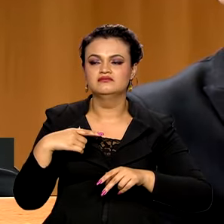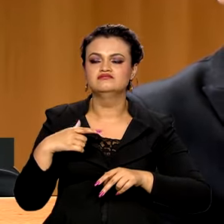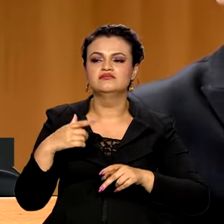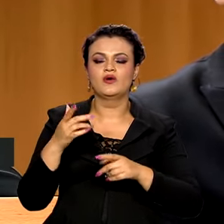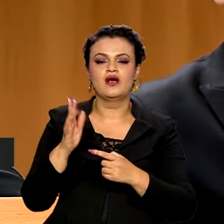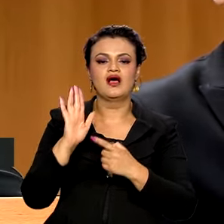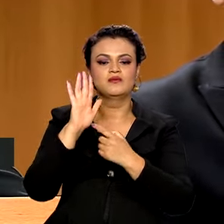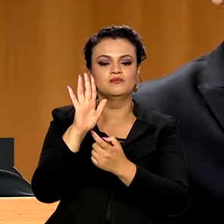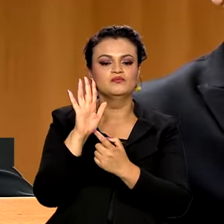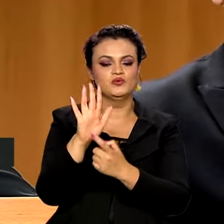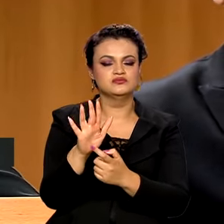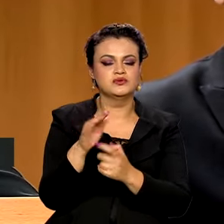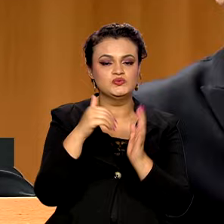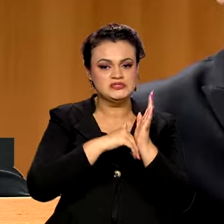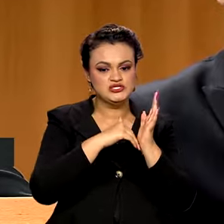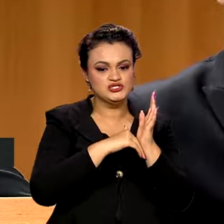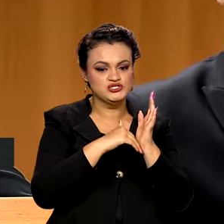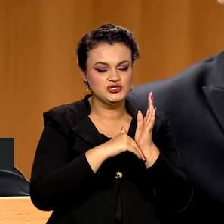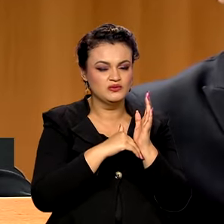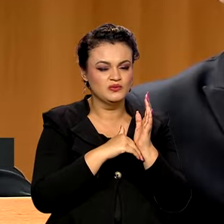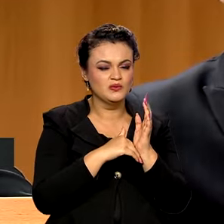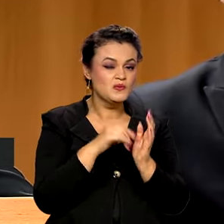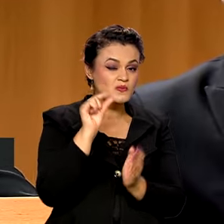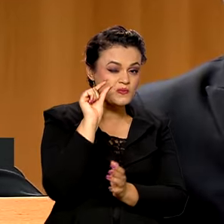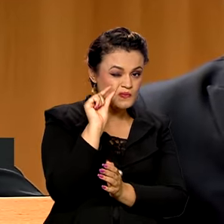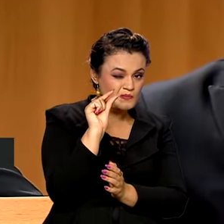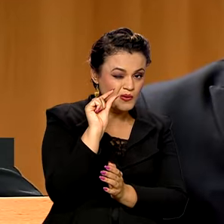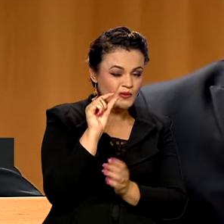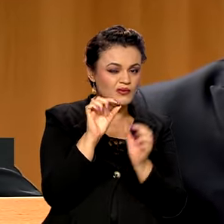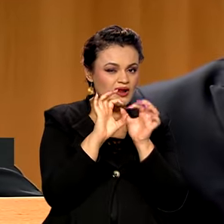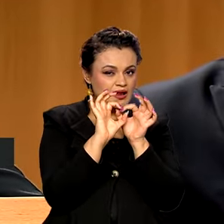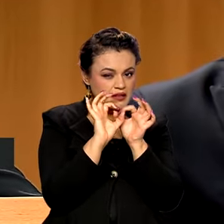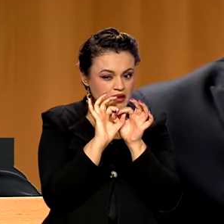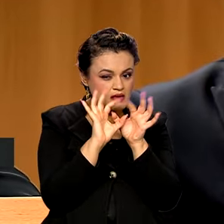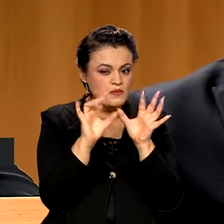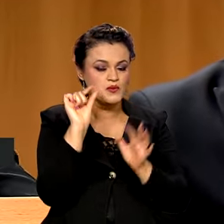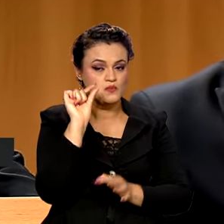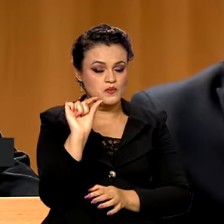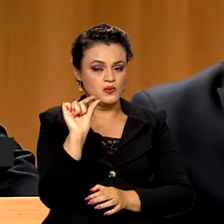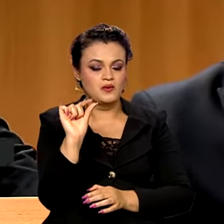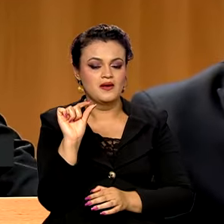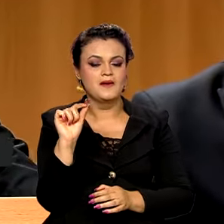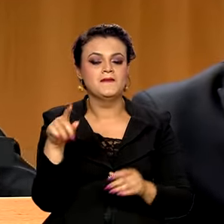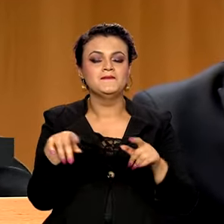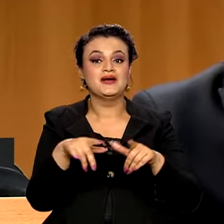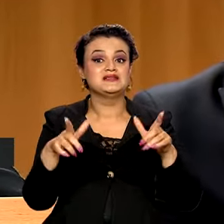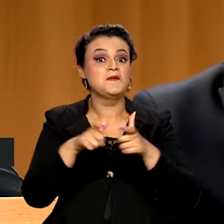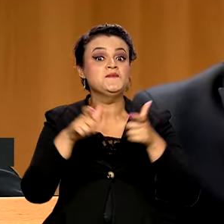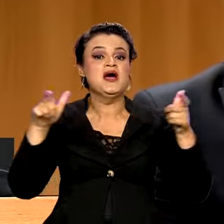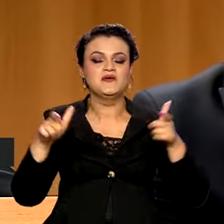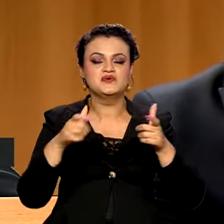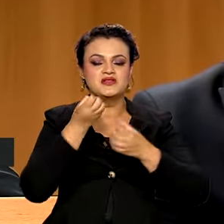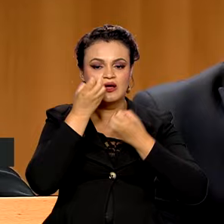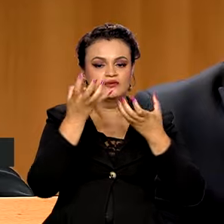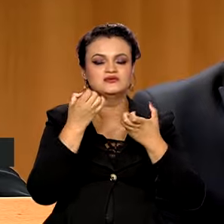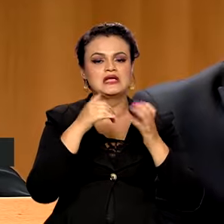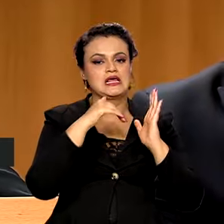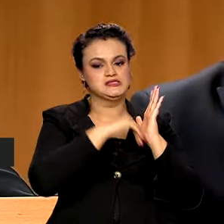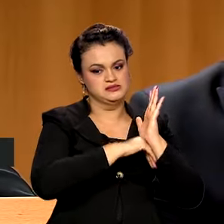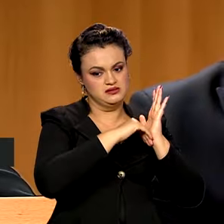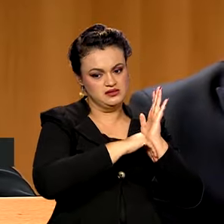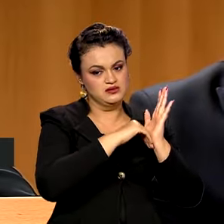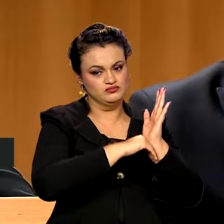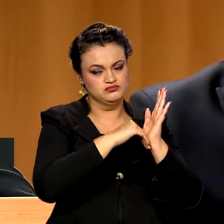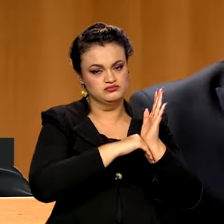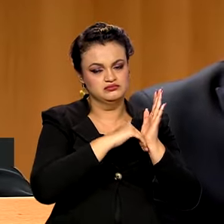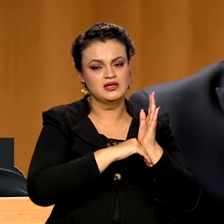revelou ou quebrou o sigilo de uma pequena parte da delação, mas a maior parte da delação permanecerá em